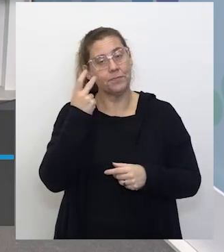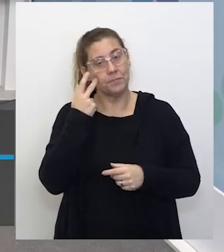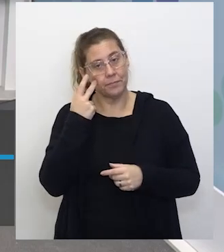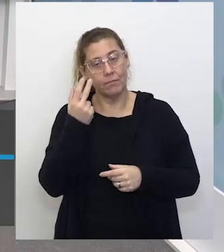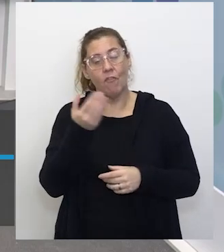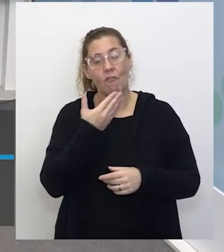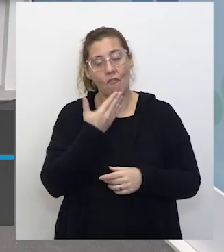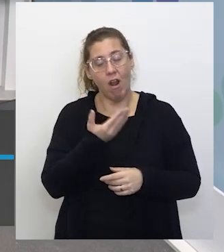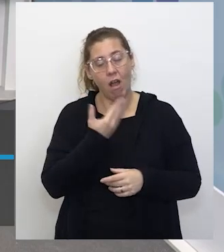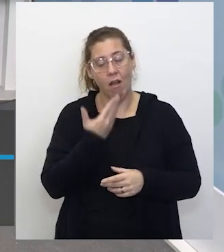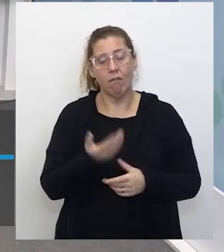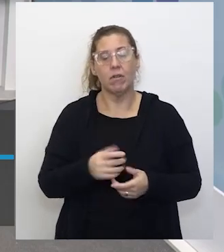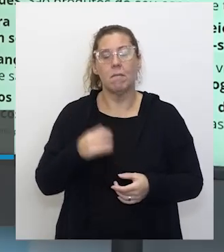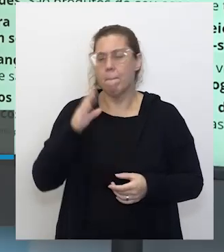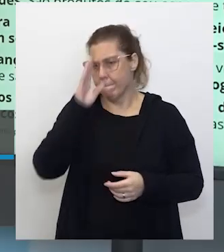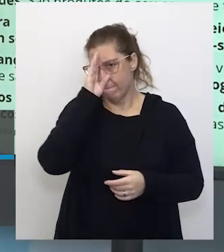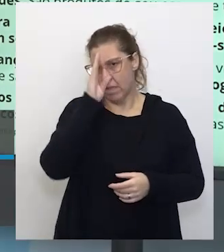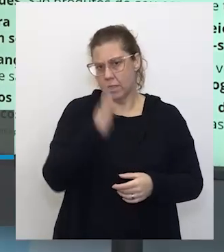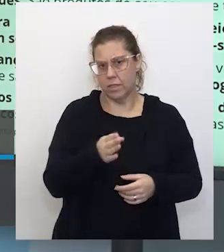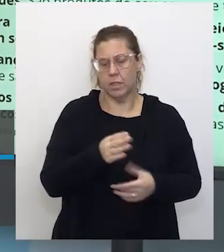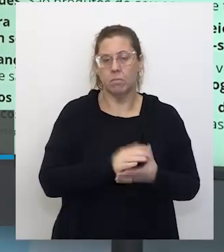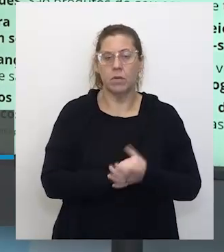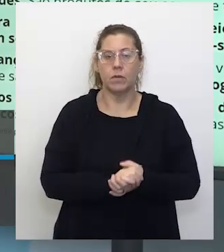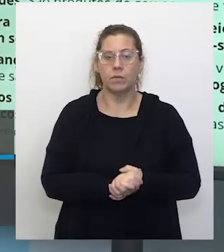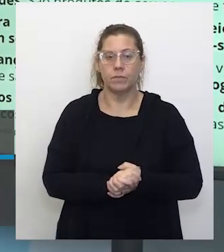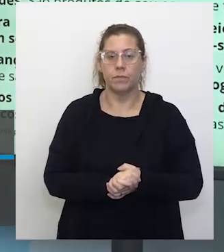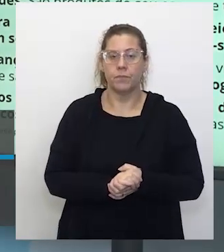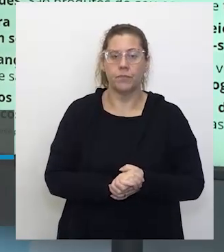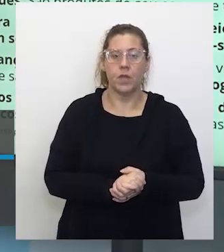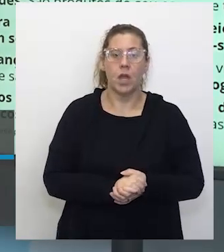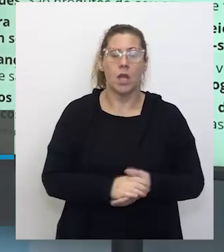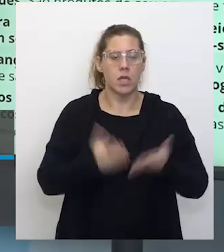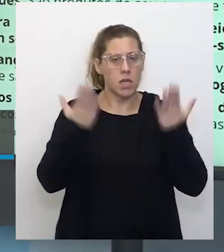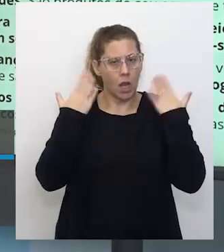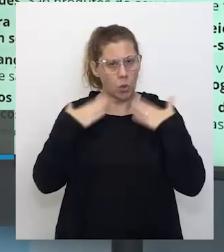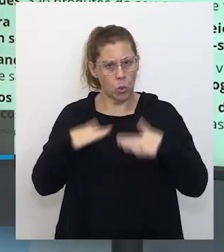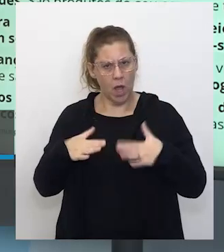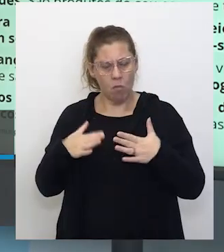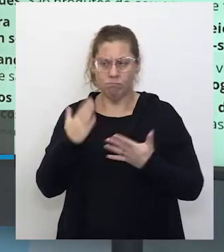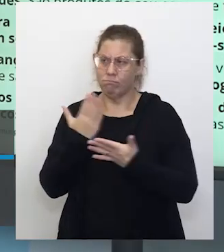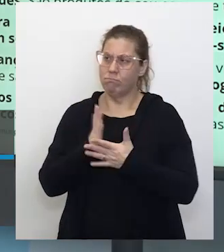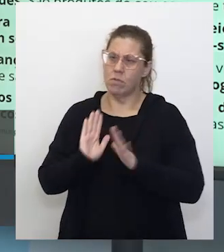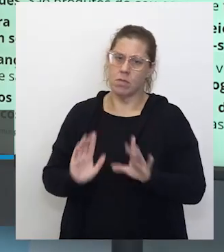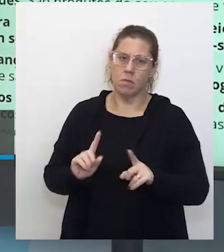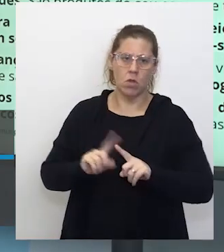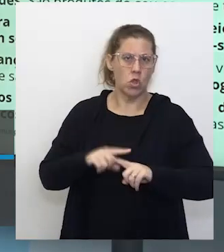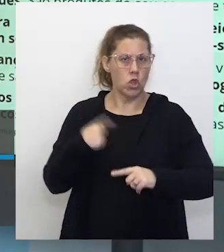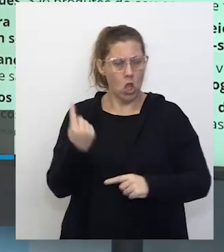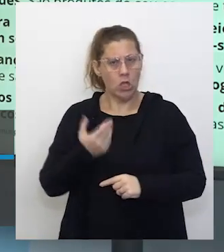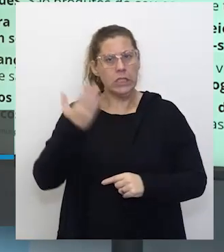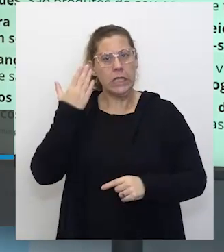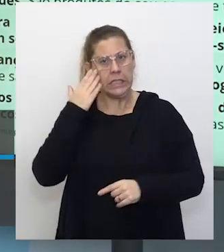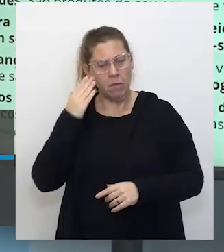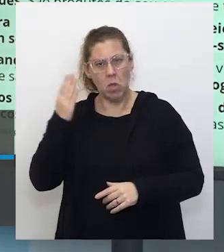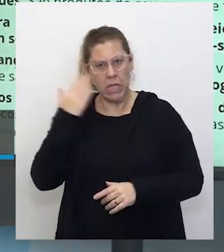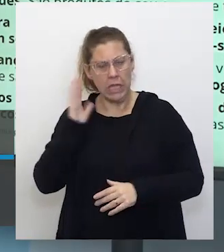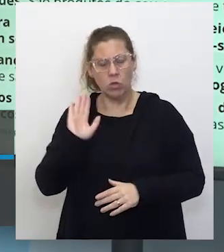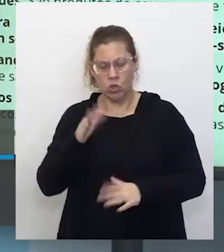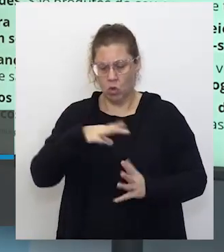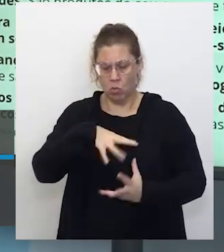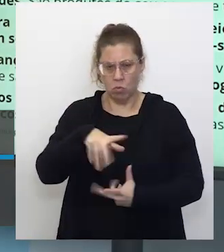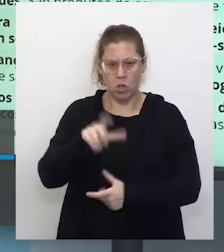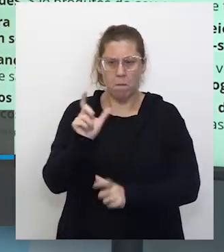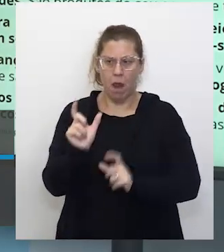falar, né? Principalmente, nós vamos aqui desnaturalizar a ideia de que nós nascemos entendendo o mundo e que